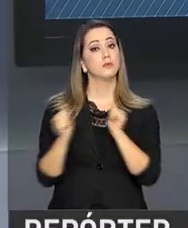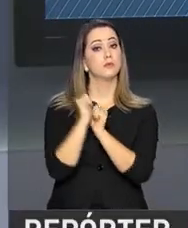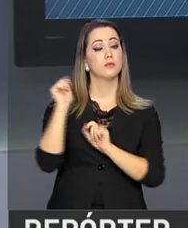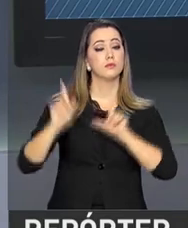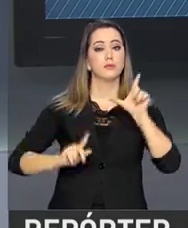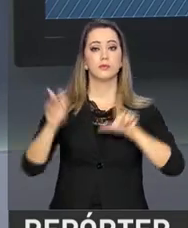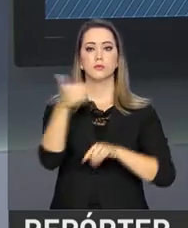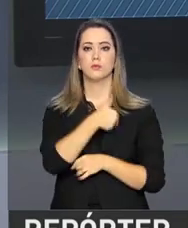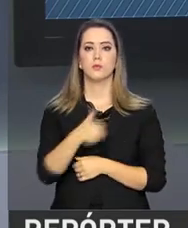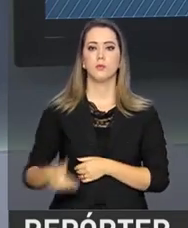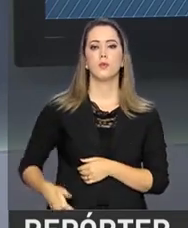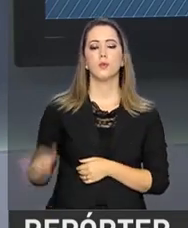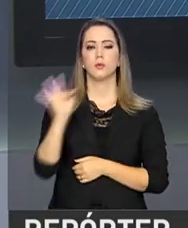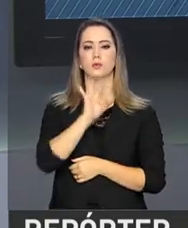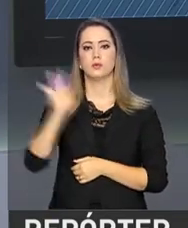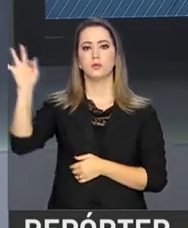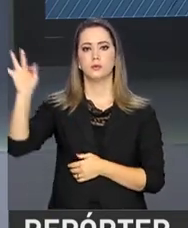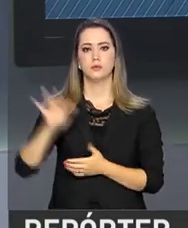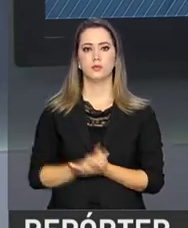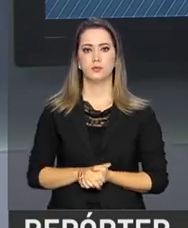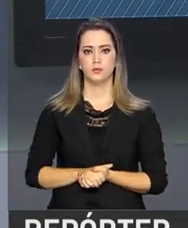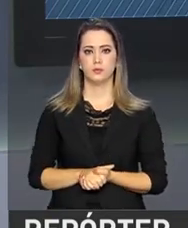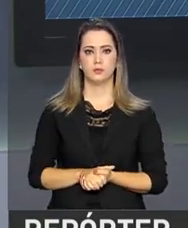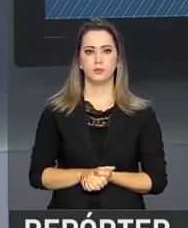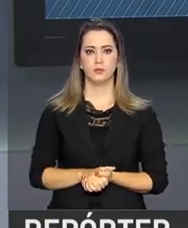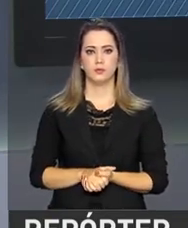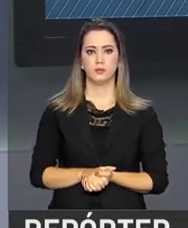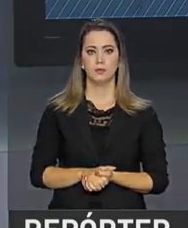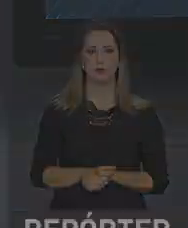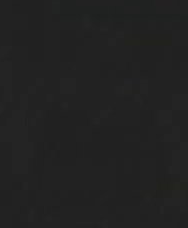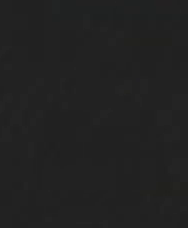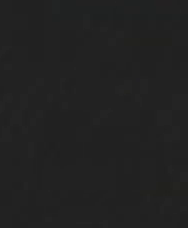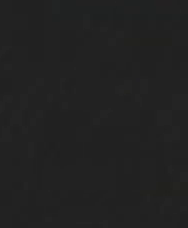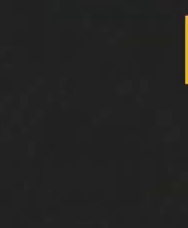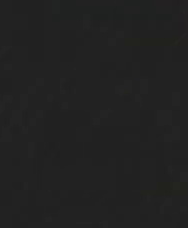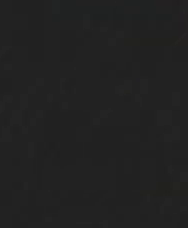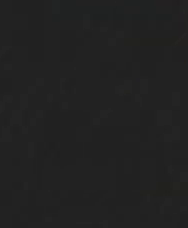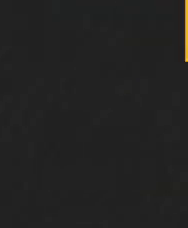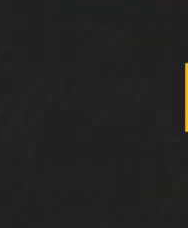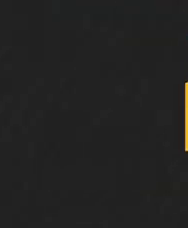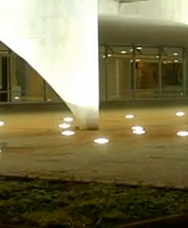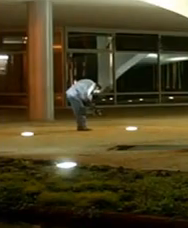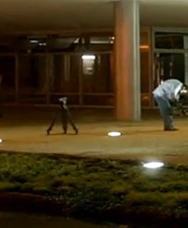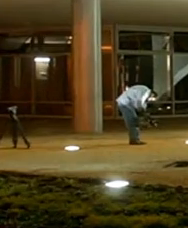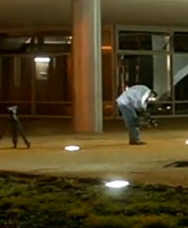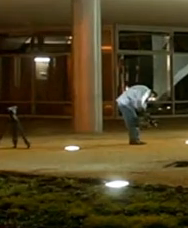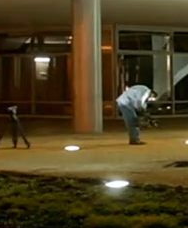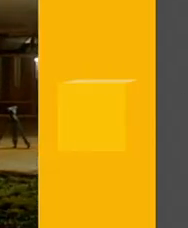Continue com a gente aqui na NBR, a TV do Governo Federal.